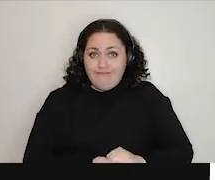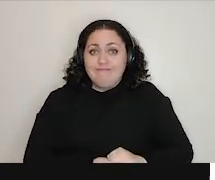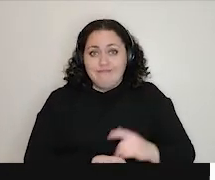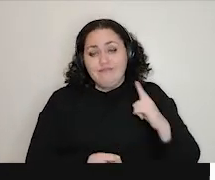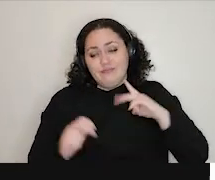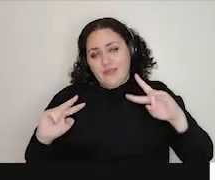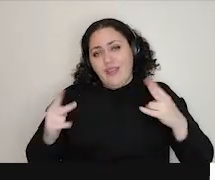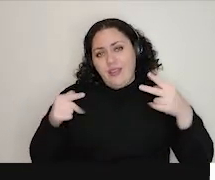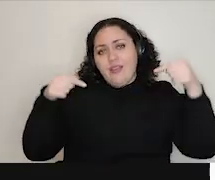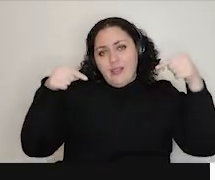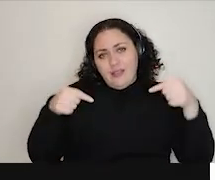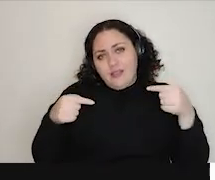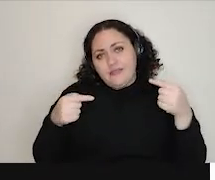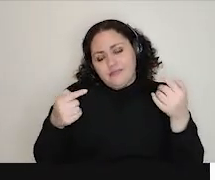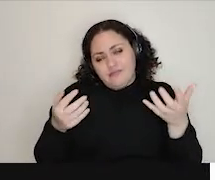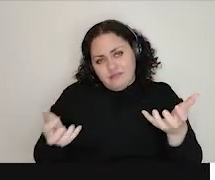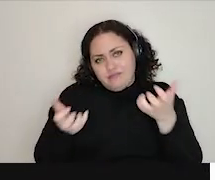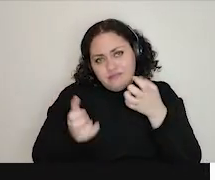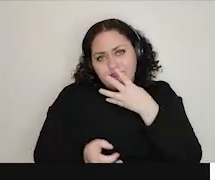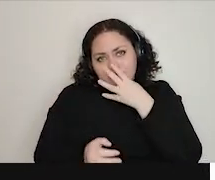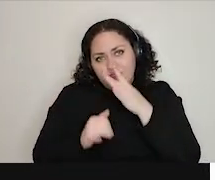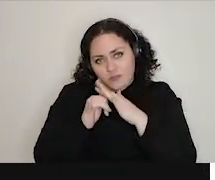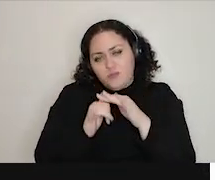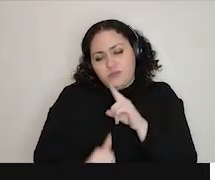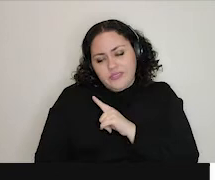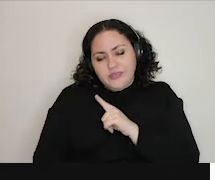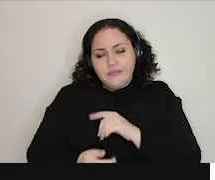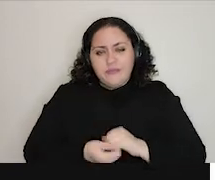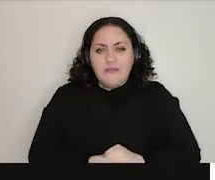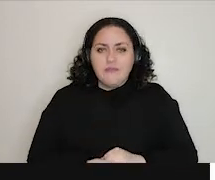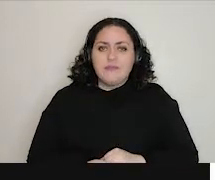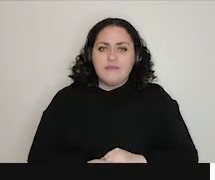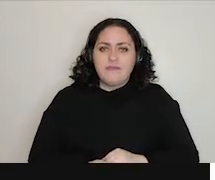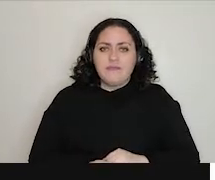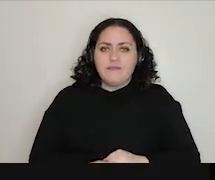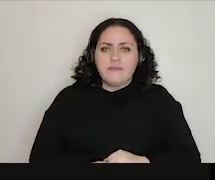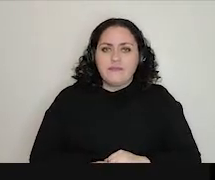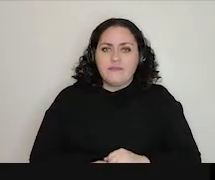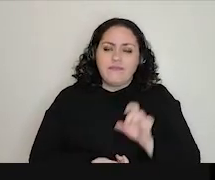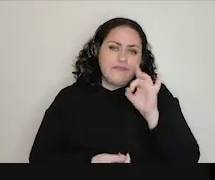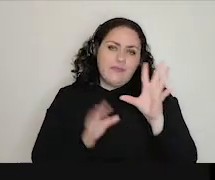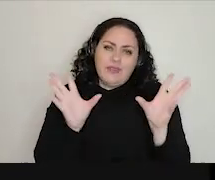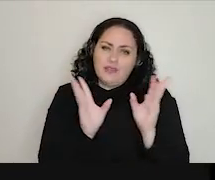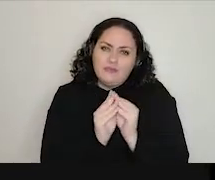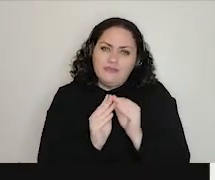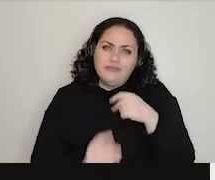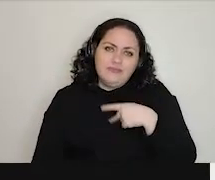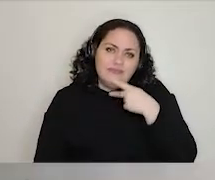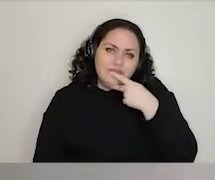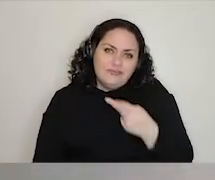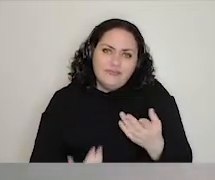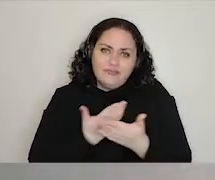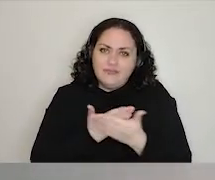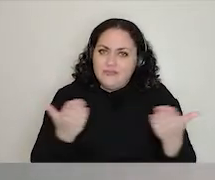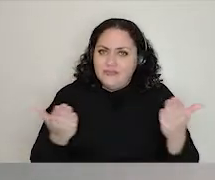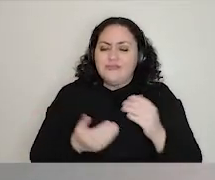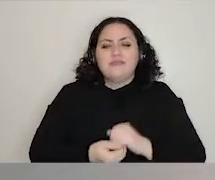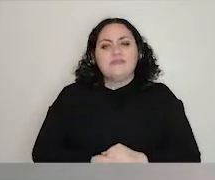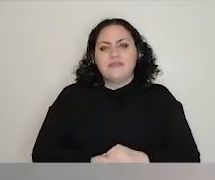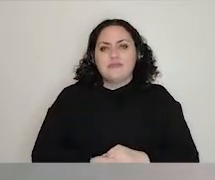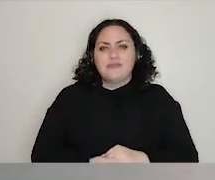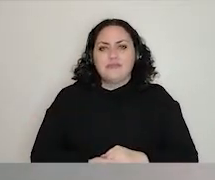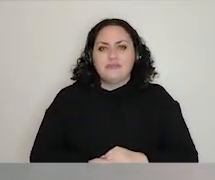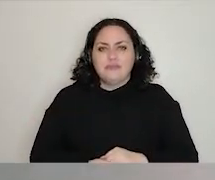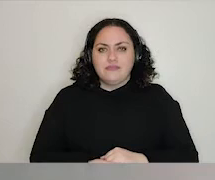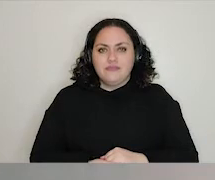aqui está o link para quem quiser assistir a cena no YouTube. Tá bom? Era isso, gente, que eu tinha para compartilhar